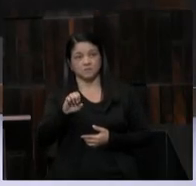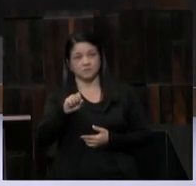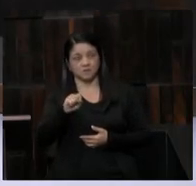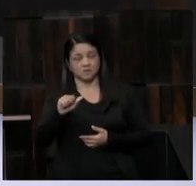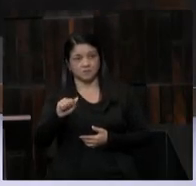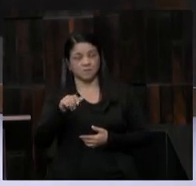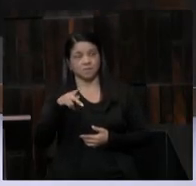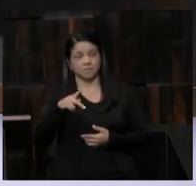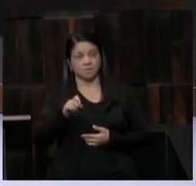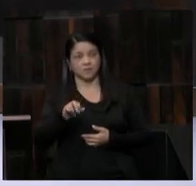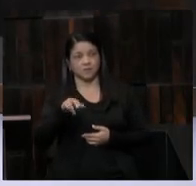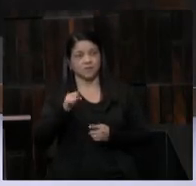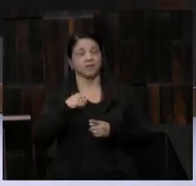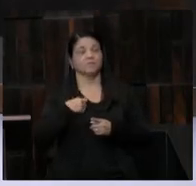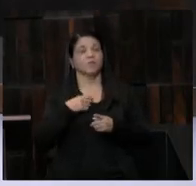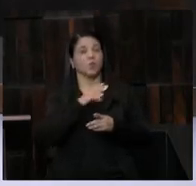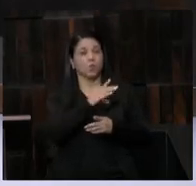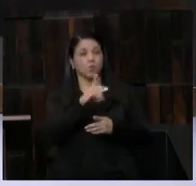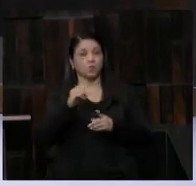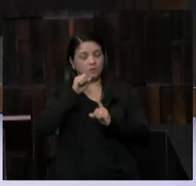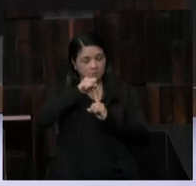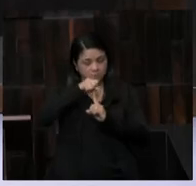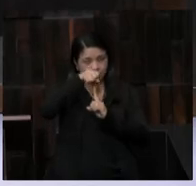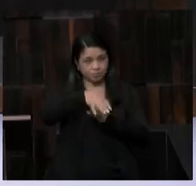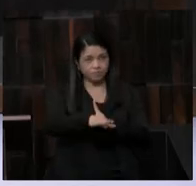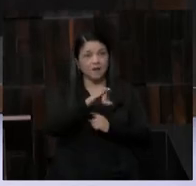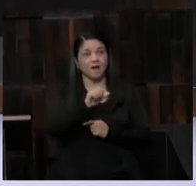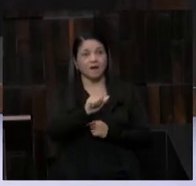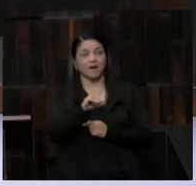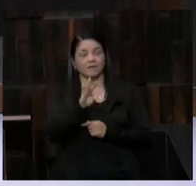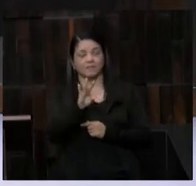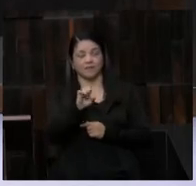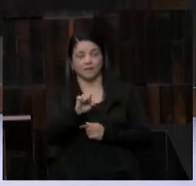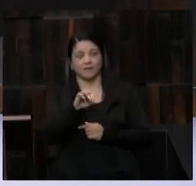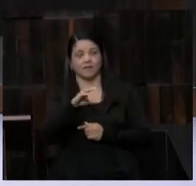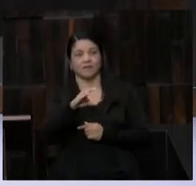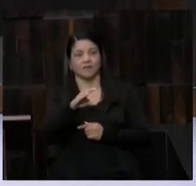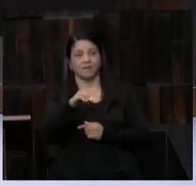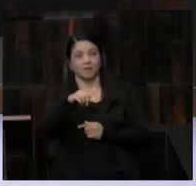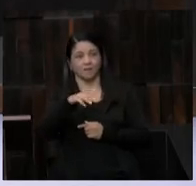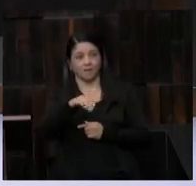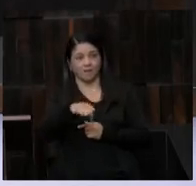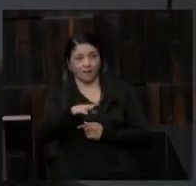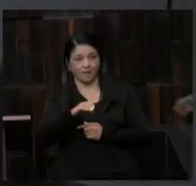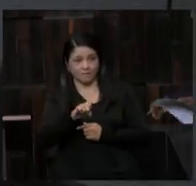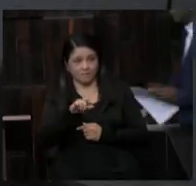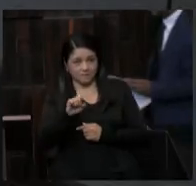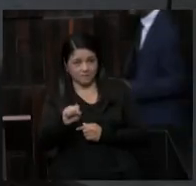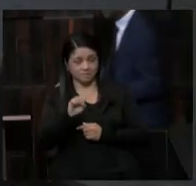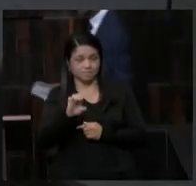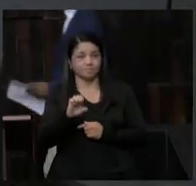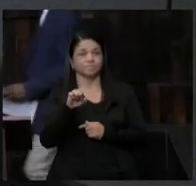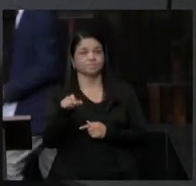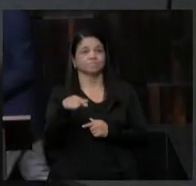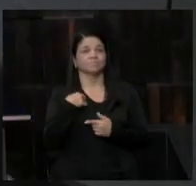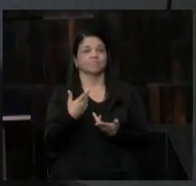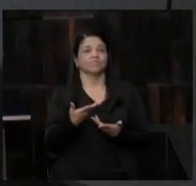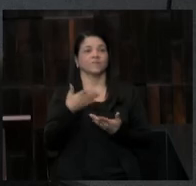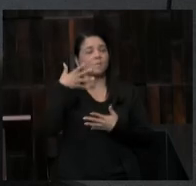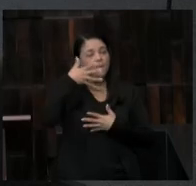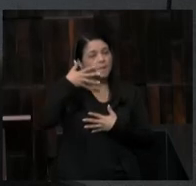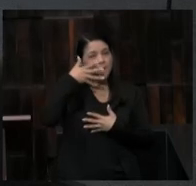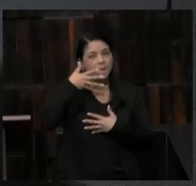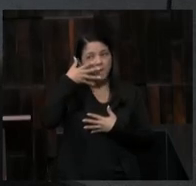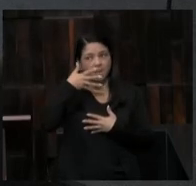da Catequese Diferenciada, para fazer uso da palavra, por favor.